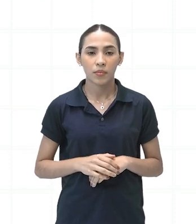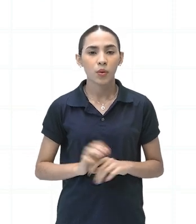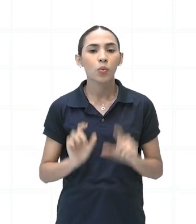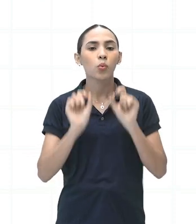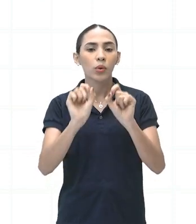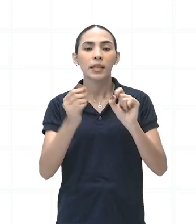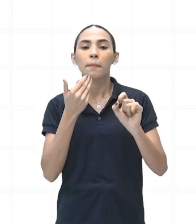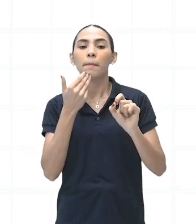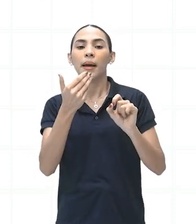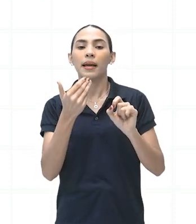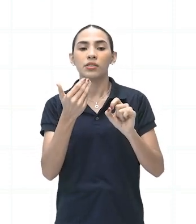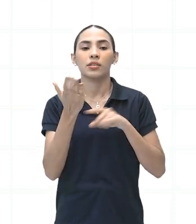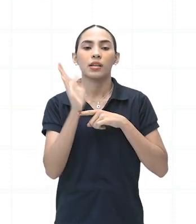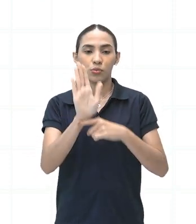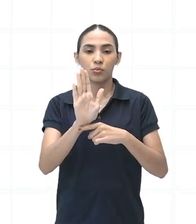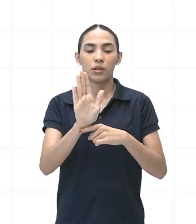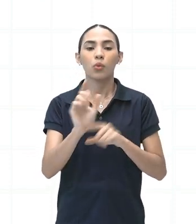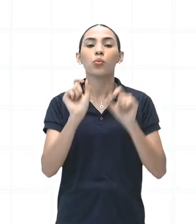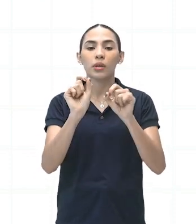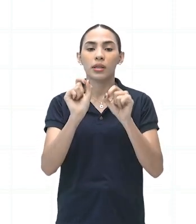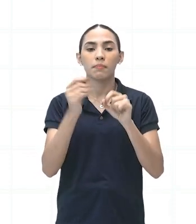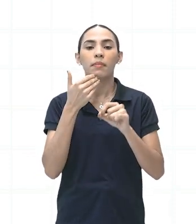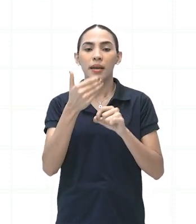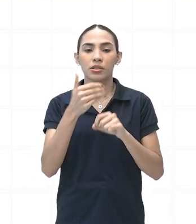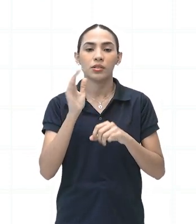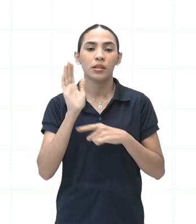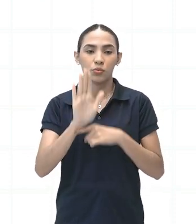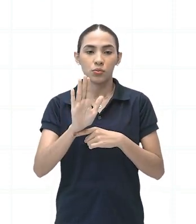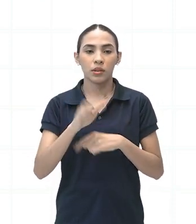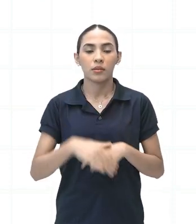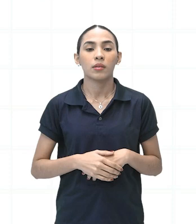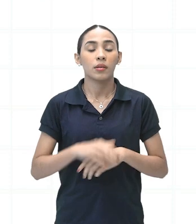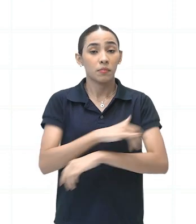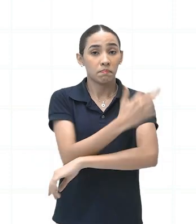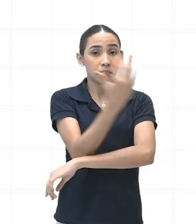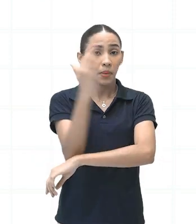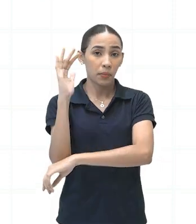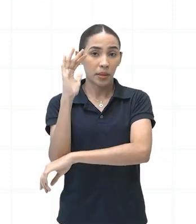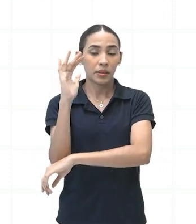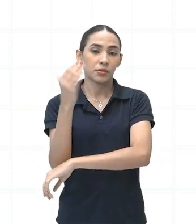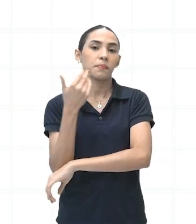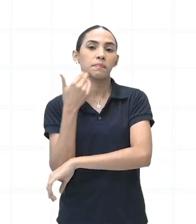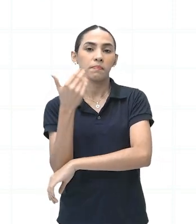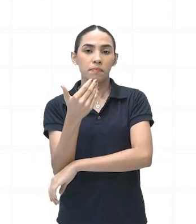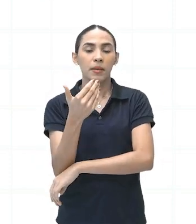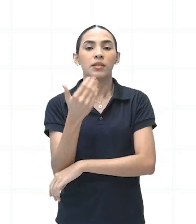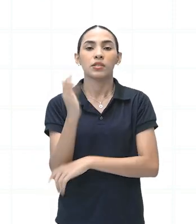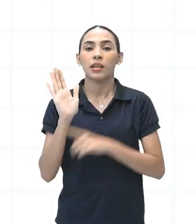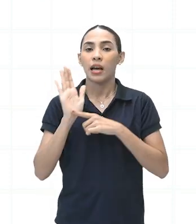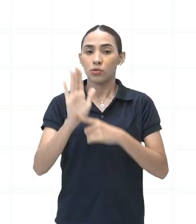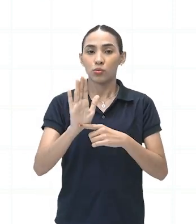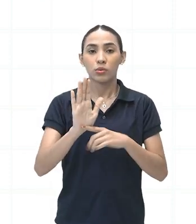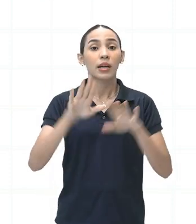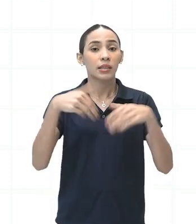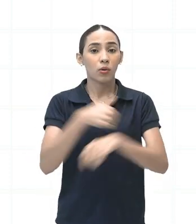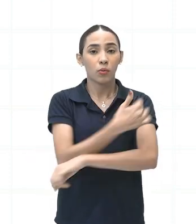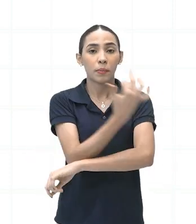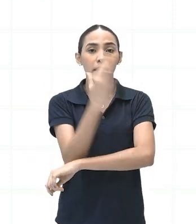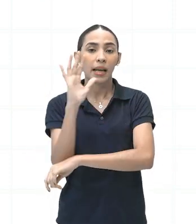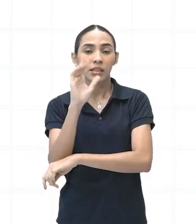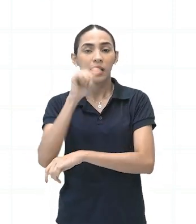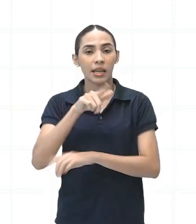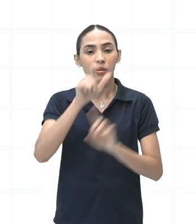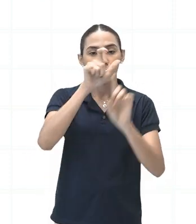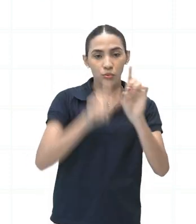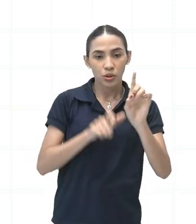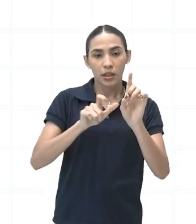que pede ajuda? Quem é que pede ajuda aqui nessa minha oração? O meio ambiente. Então, o meio ambiente é sujeito. Predicado está bem